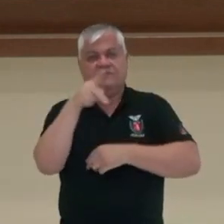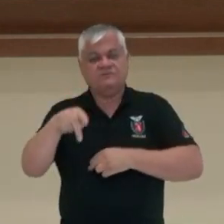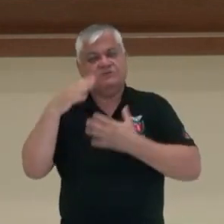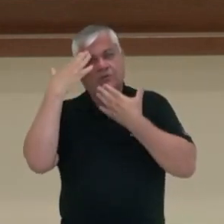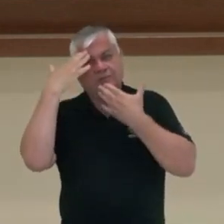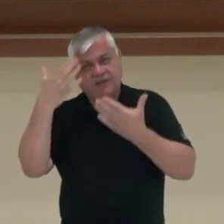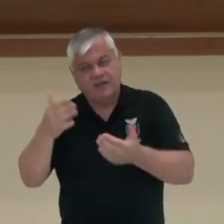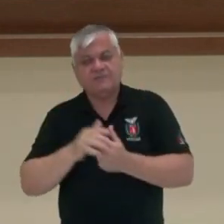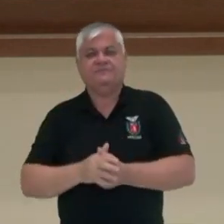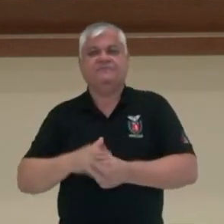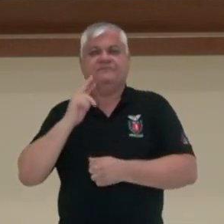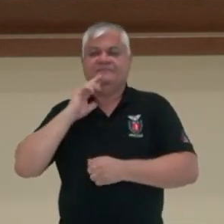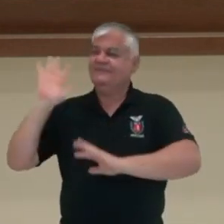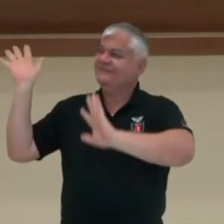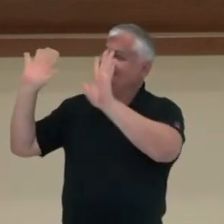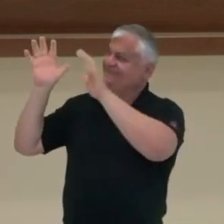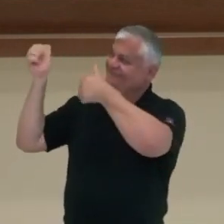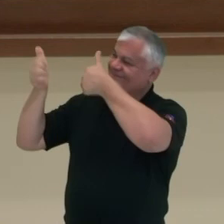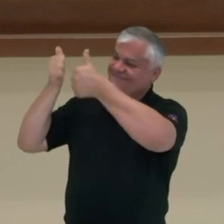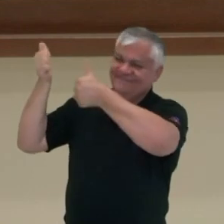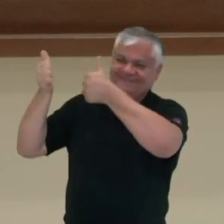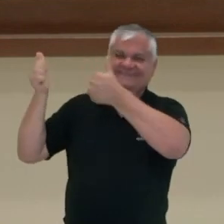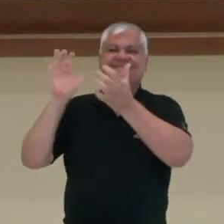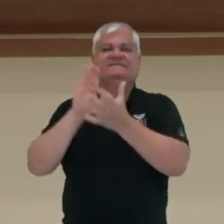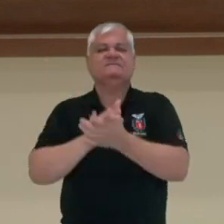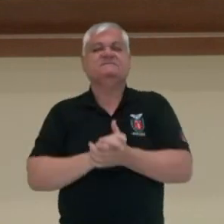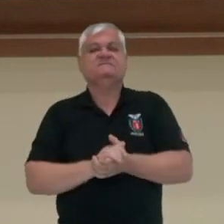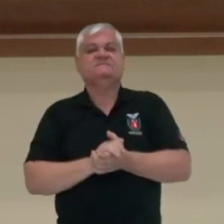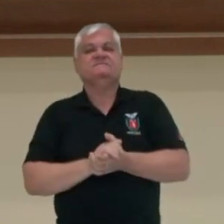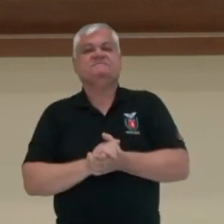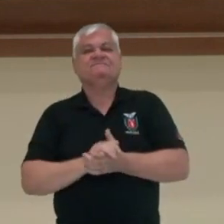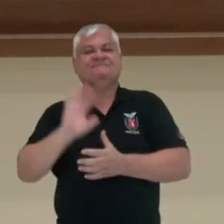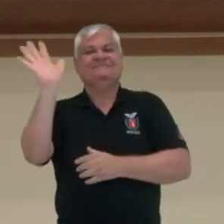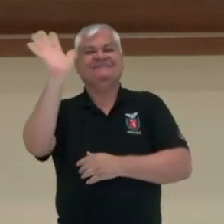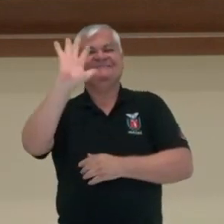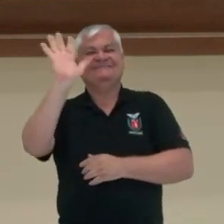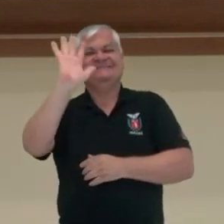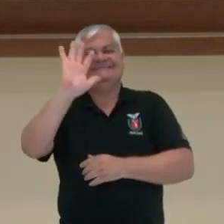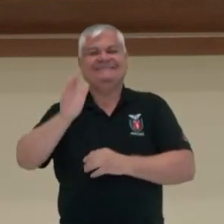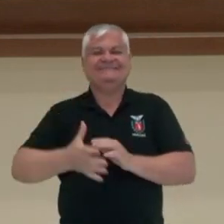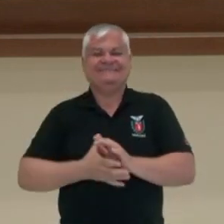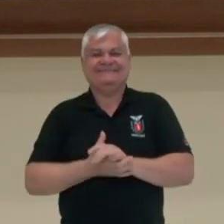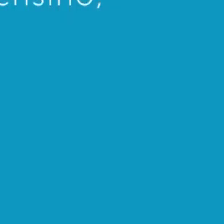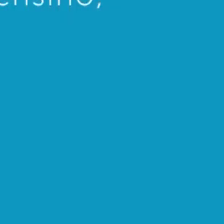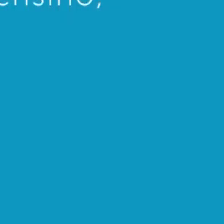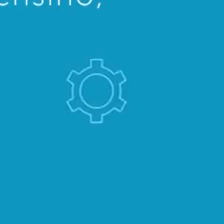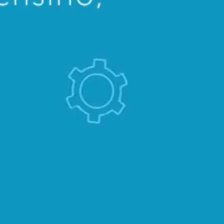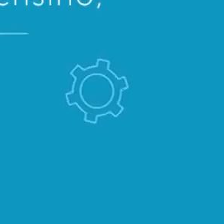obrigada. Obrigada, Ronaldo, também por estar aqui com a gente. E até breve. Tchau, tchau.